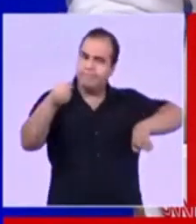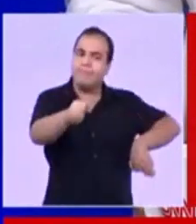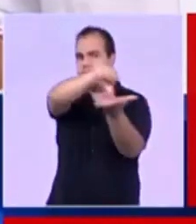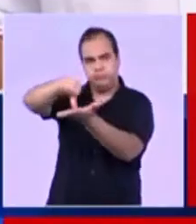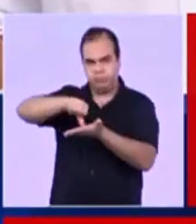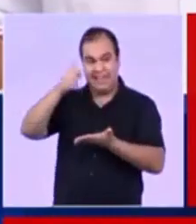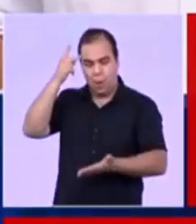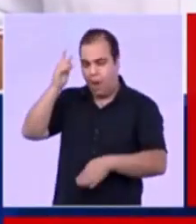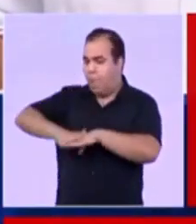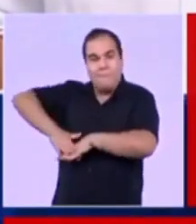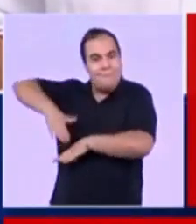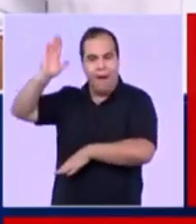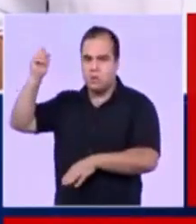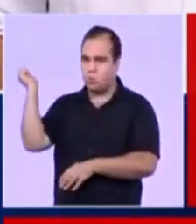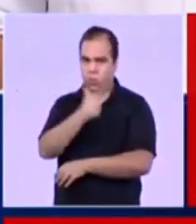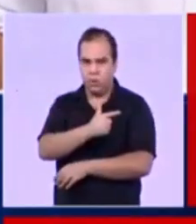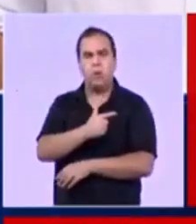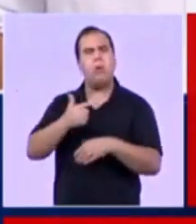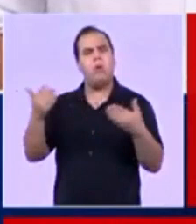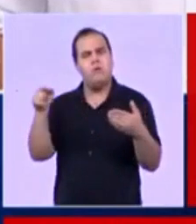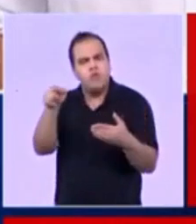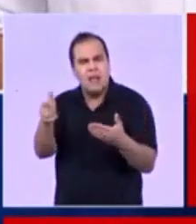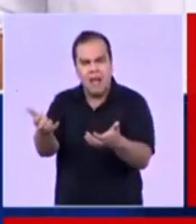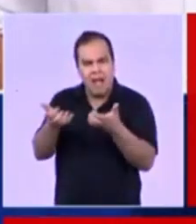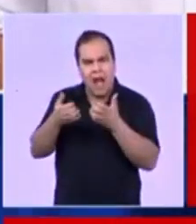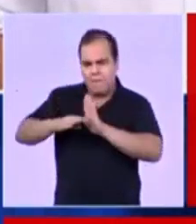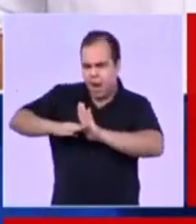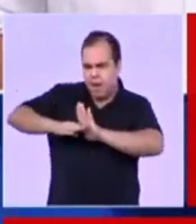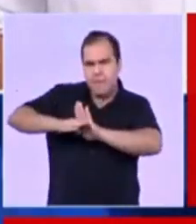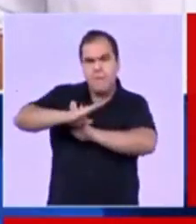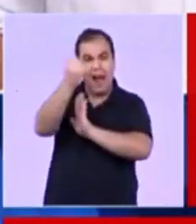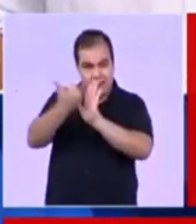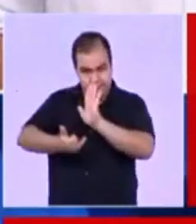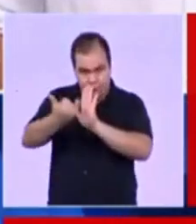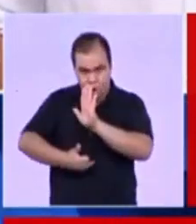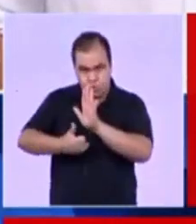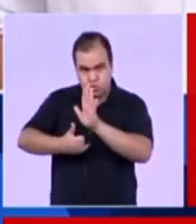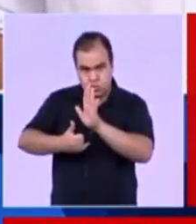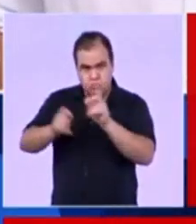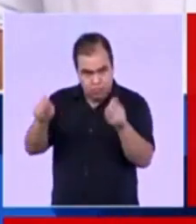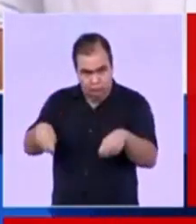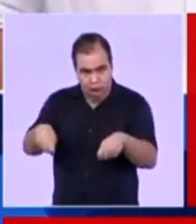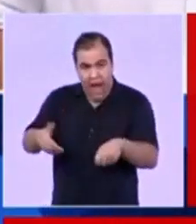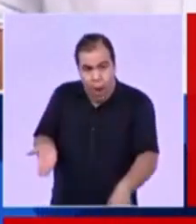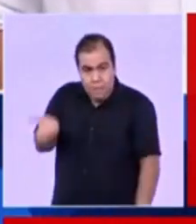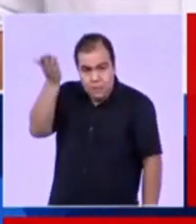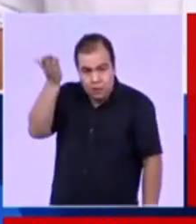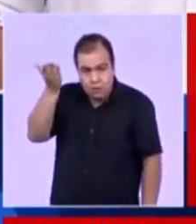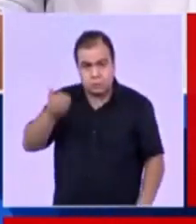uma vez o senhor pretende aumentar impostos a partir do ano que vem e